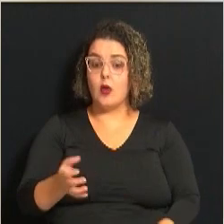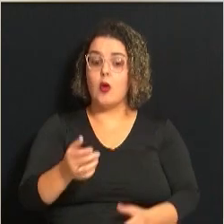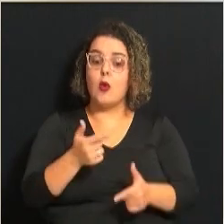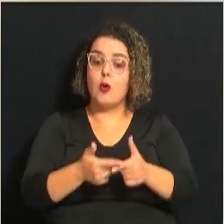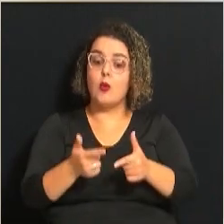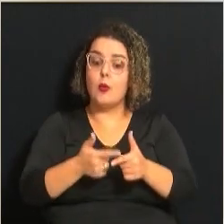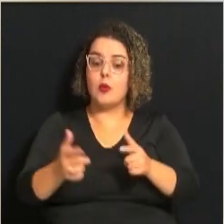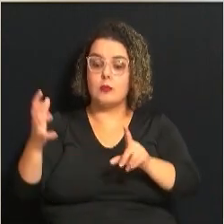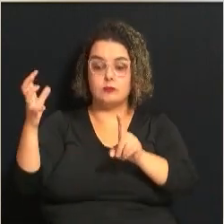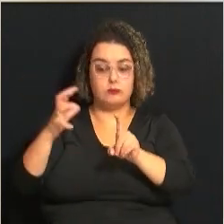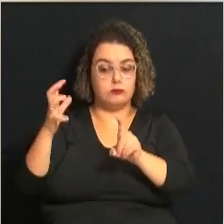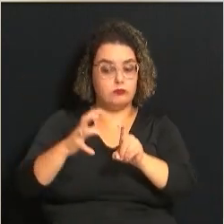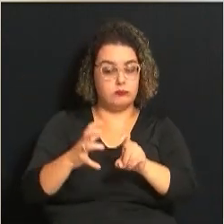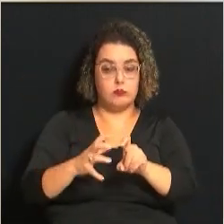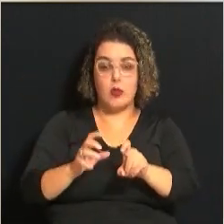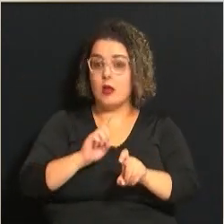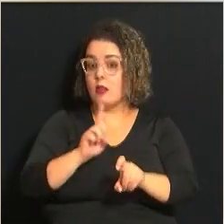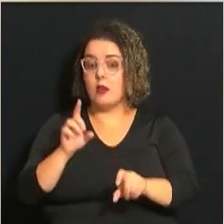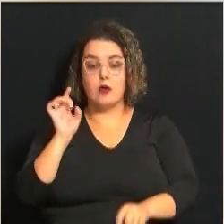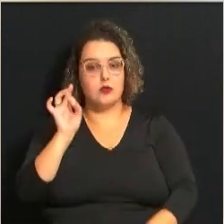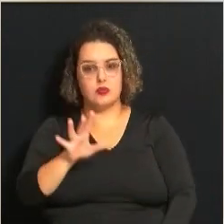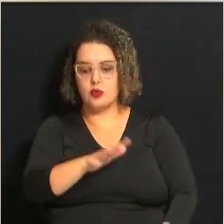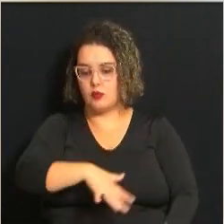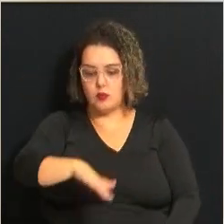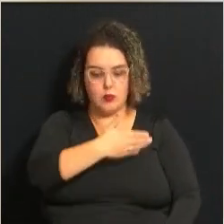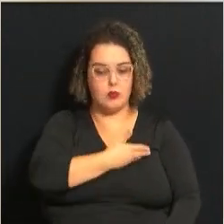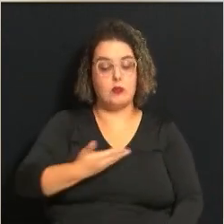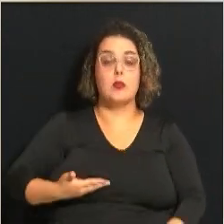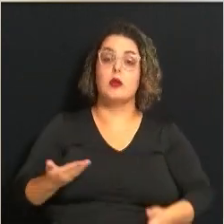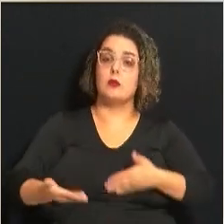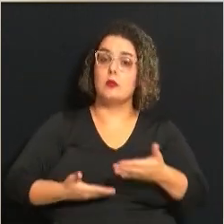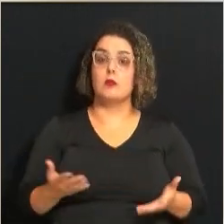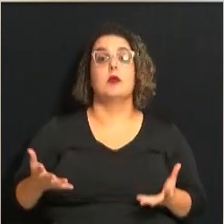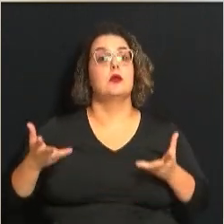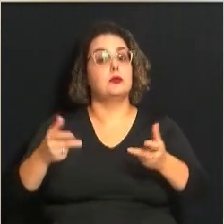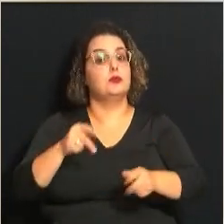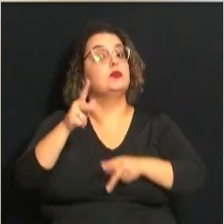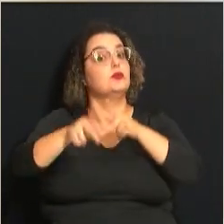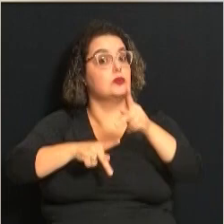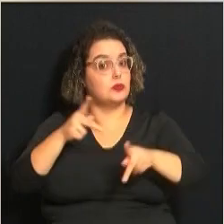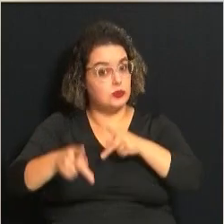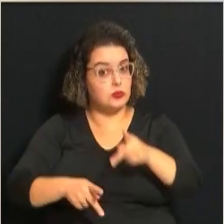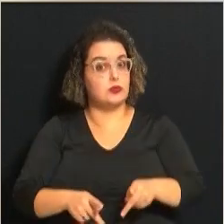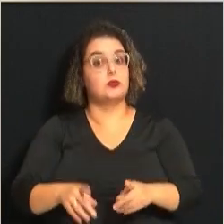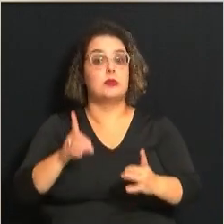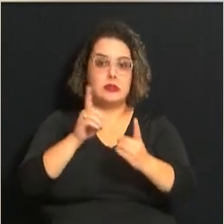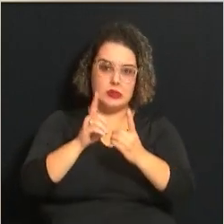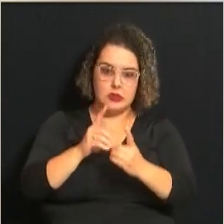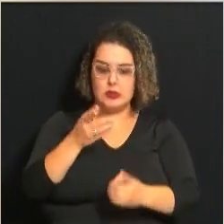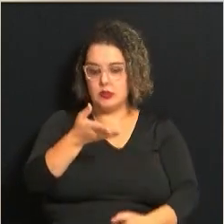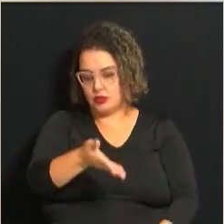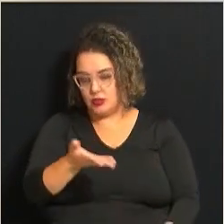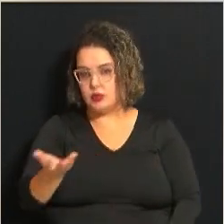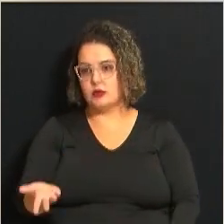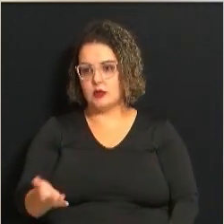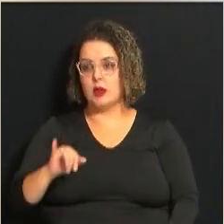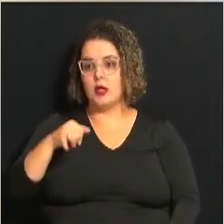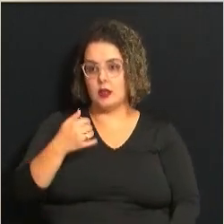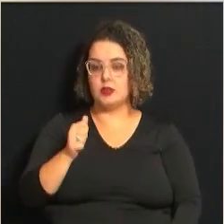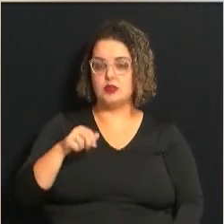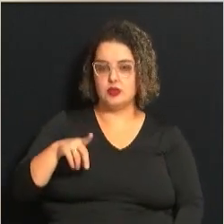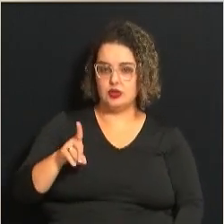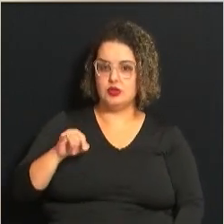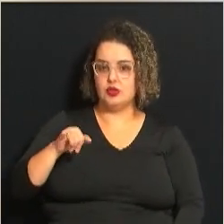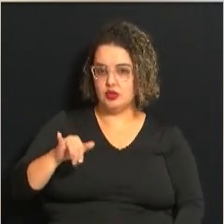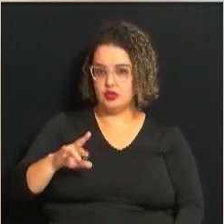assédio moral não afeta somente o servidor, mas também a população que é atendida por ele. A Jandira falou sobre a questão do